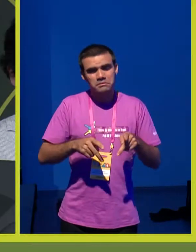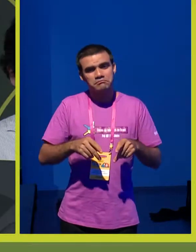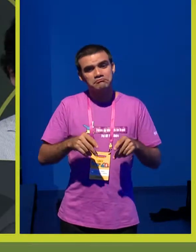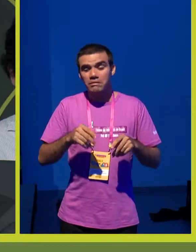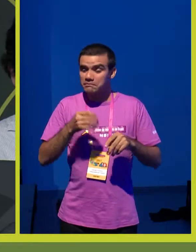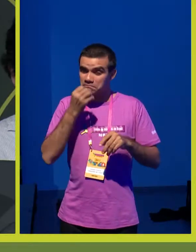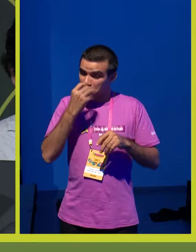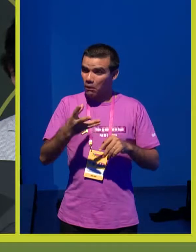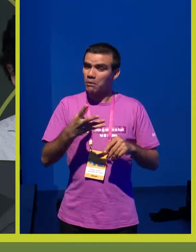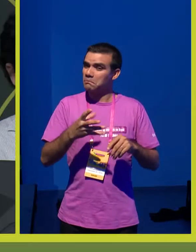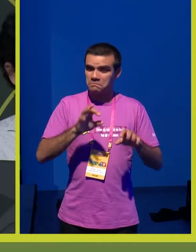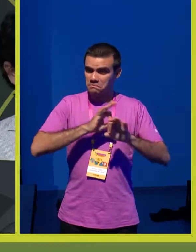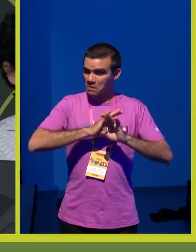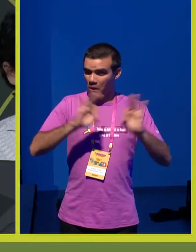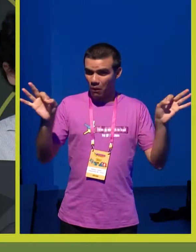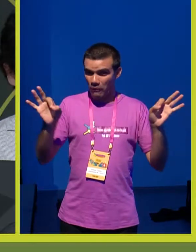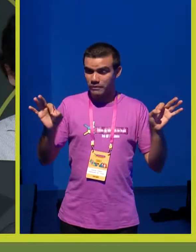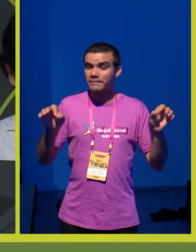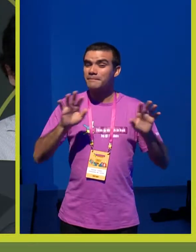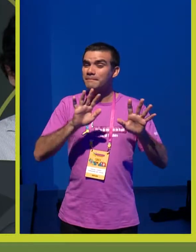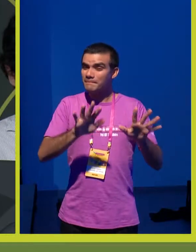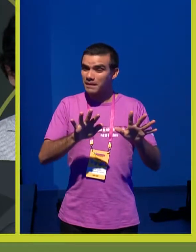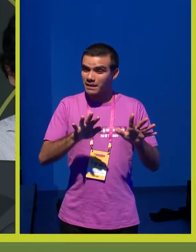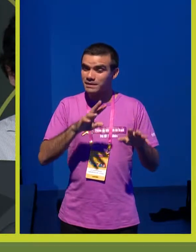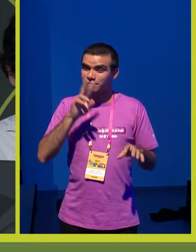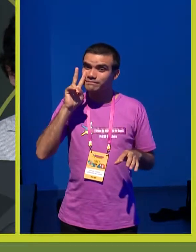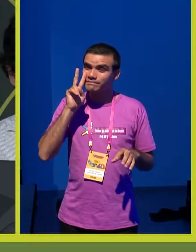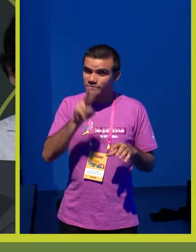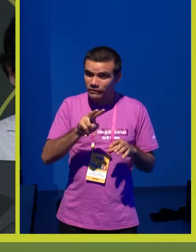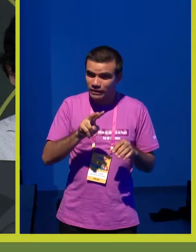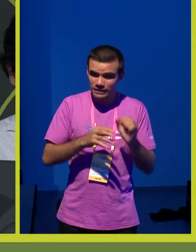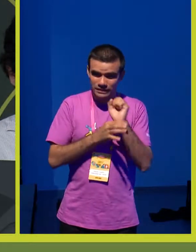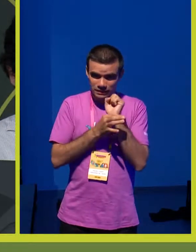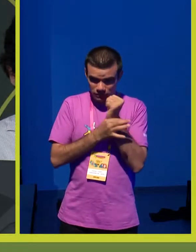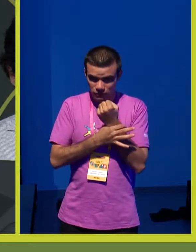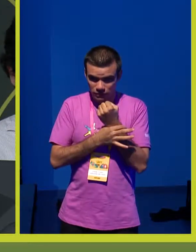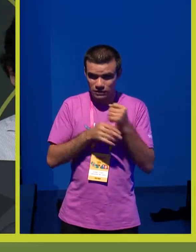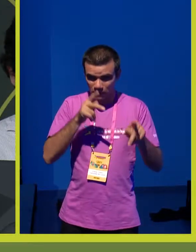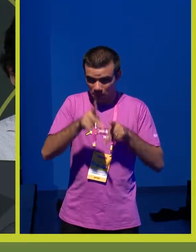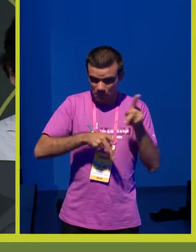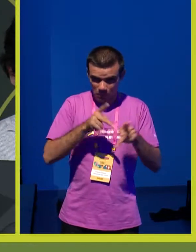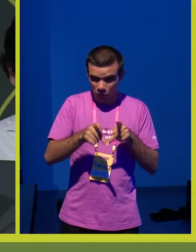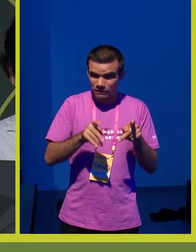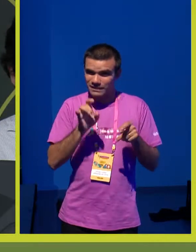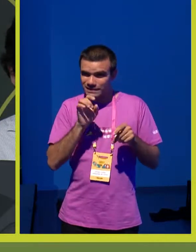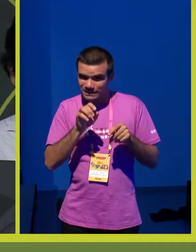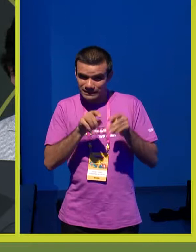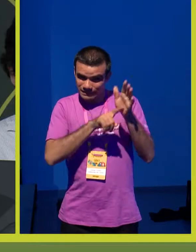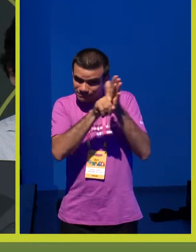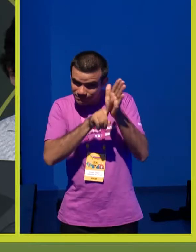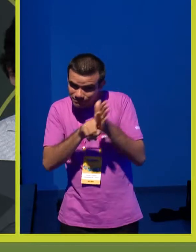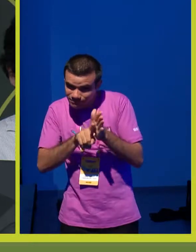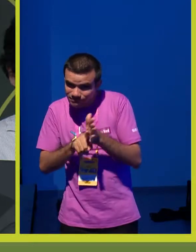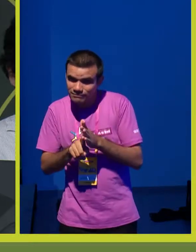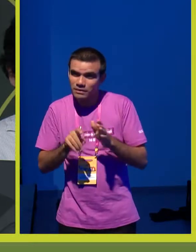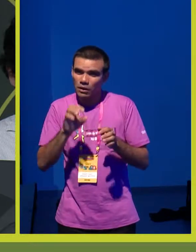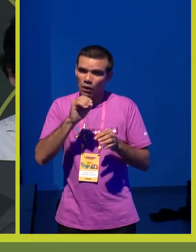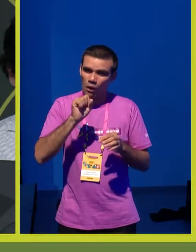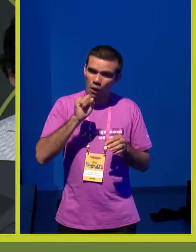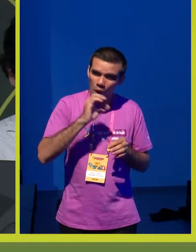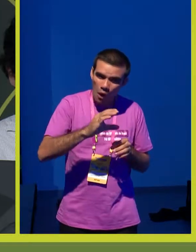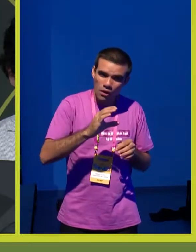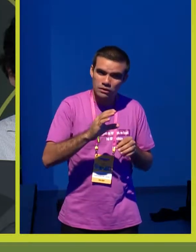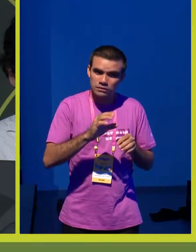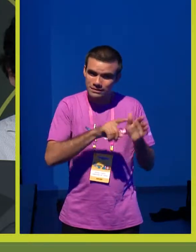é tremendo só que se você usar para segurança pública sem ter uma fiscalização da sociedade civil